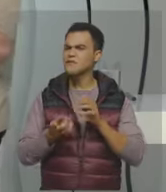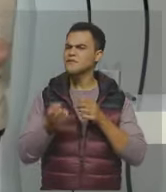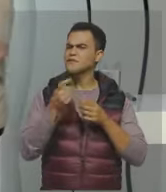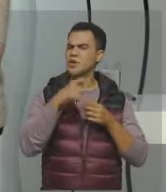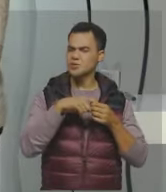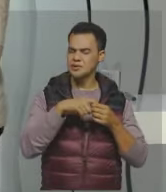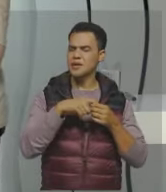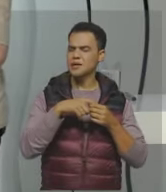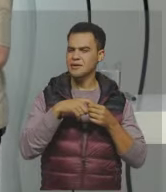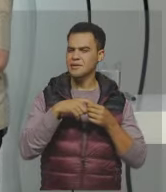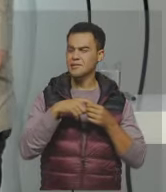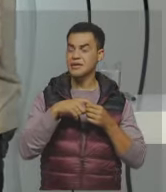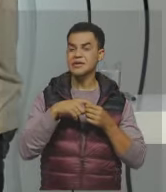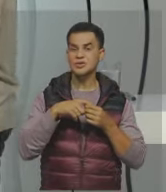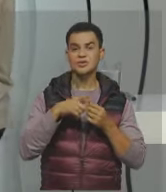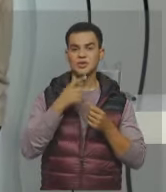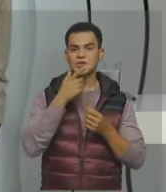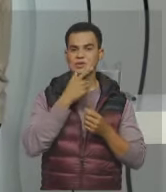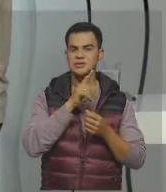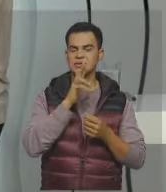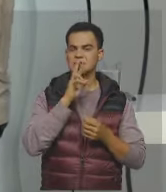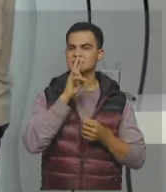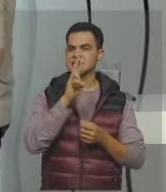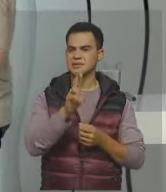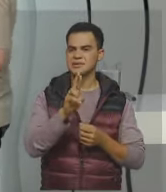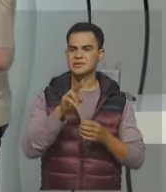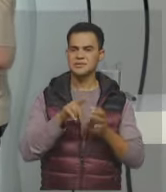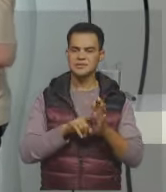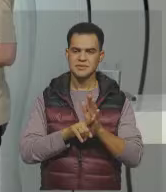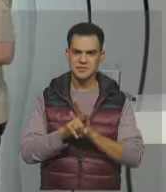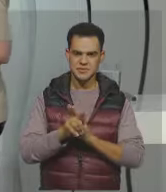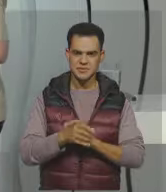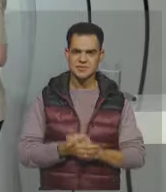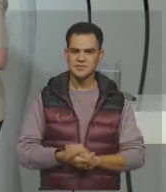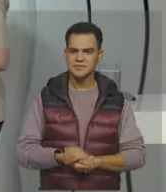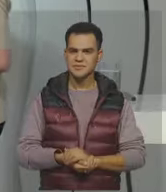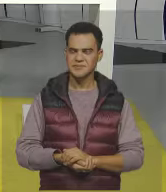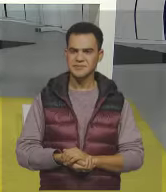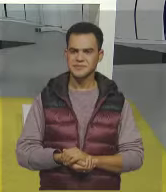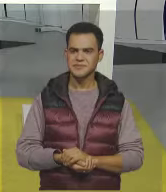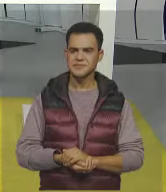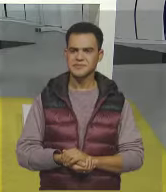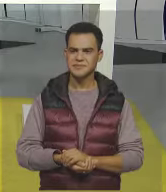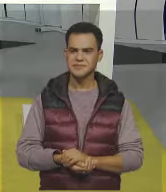poder finalmente responder a pergunta que foi feita no meu exercício.